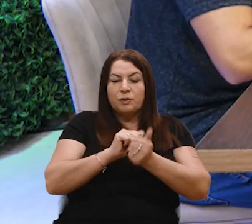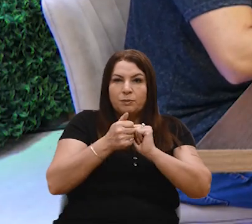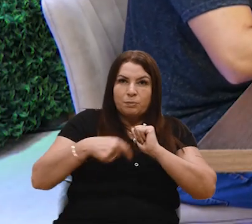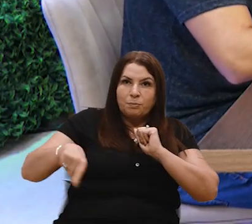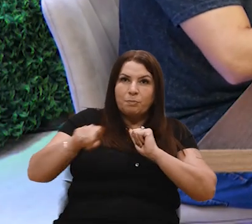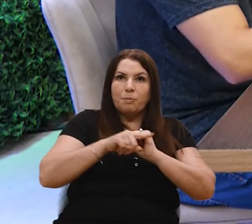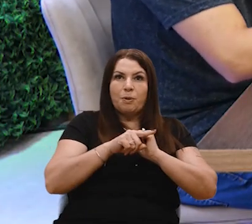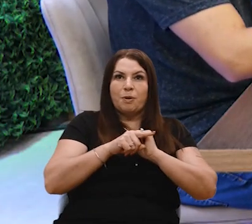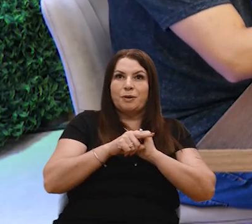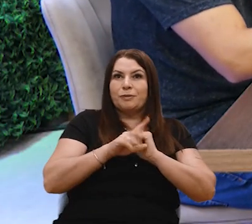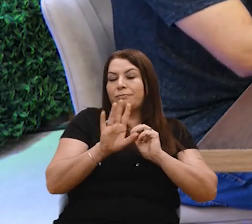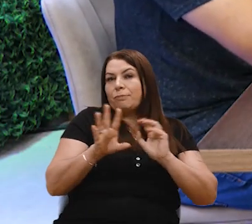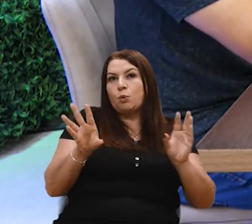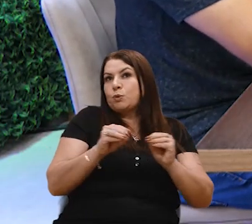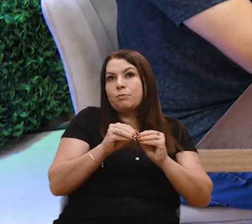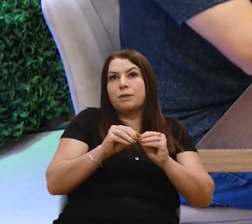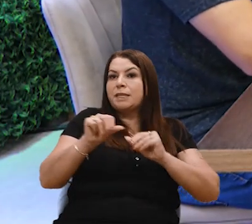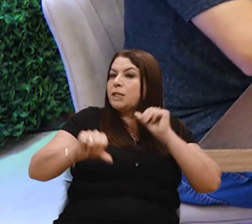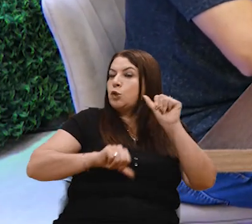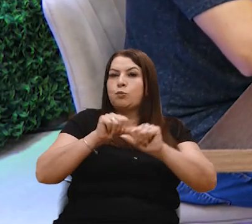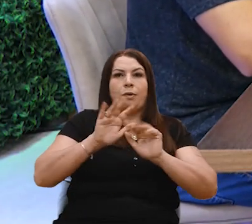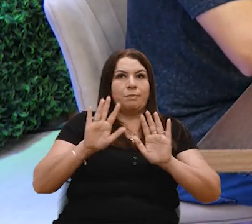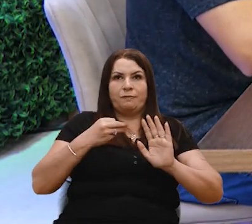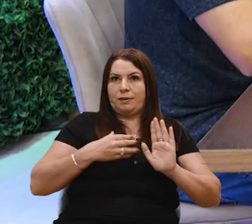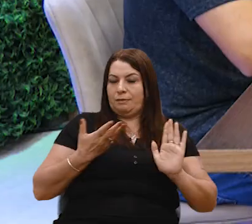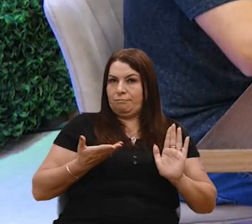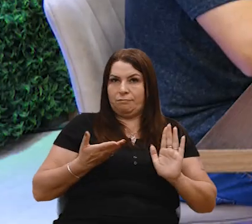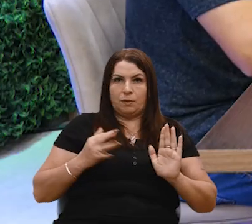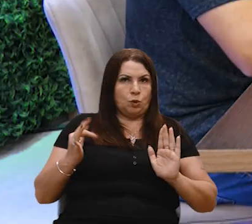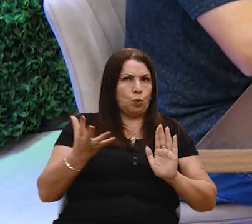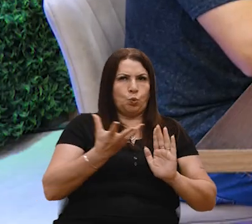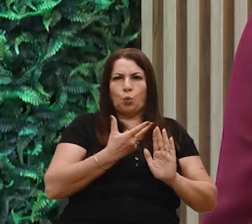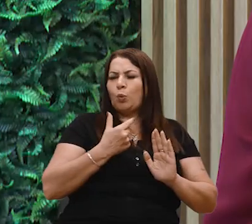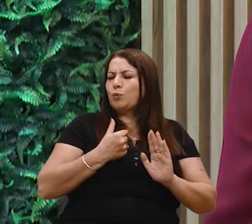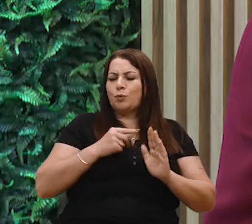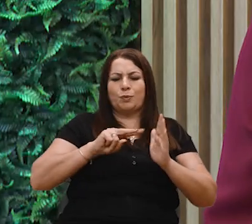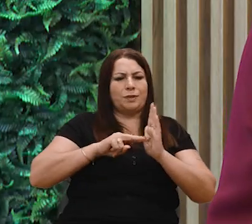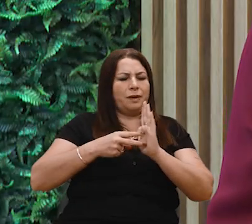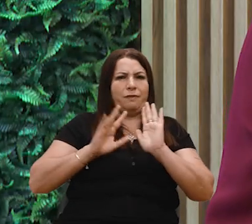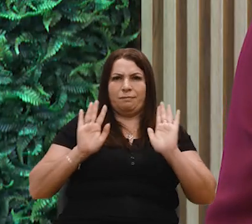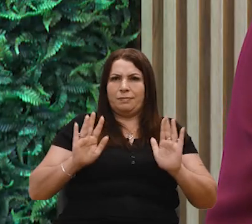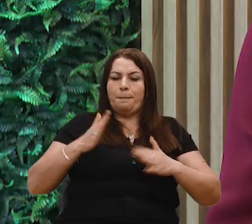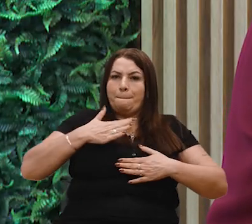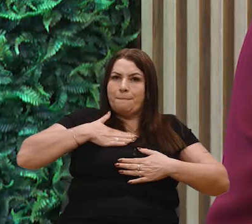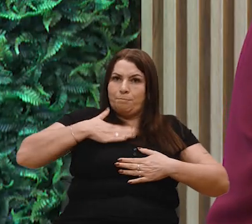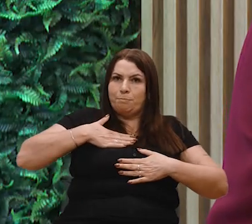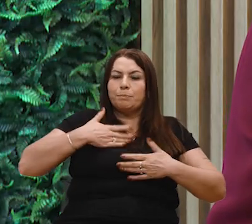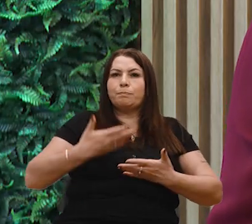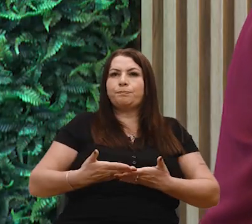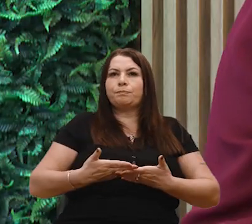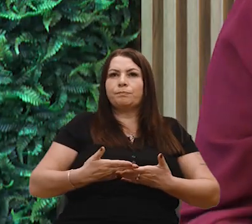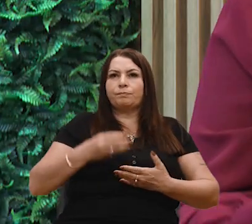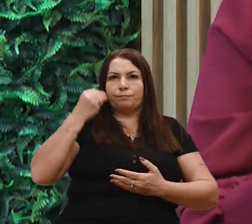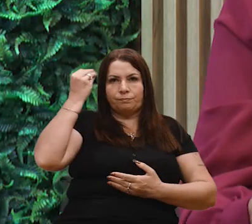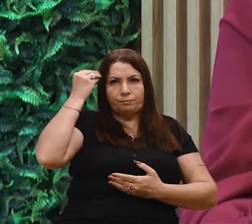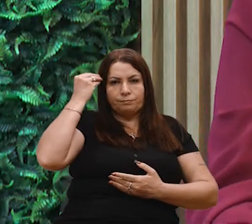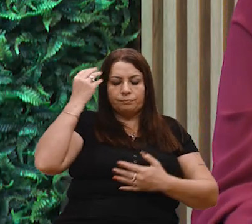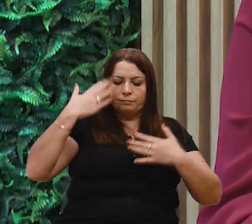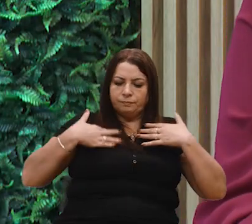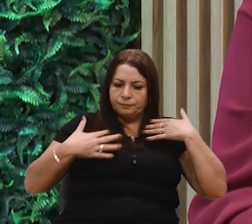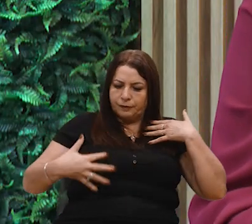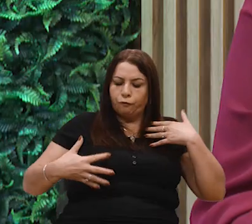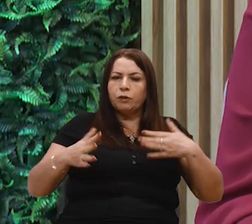Eu acho que o esporte dá para resumir nisso, assim. Eu acho que ele é transformador em todos os sentidos, assim, né? Para mim, no